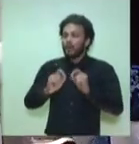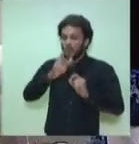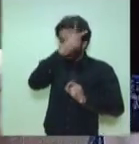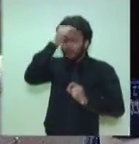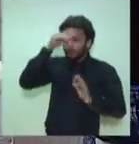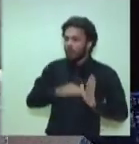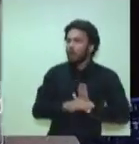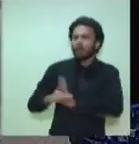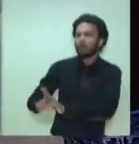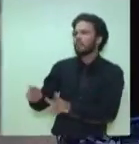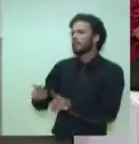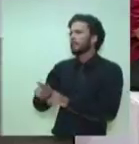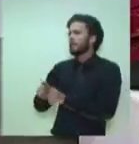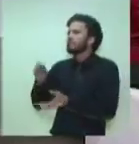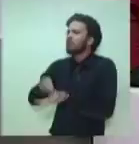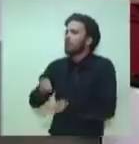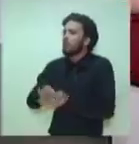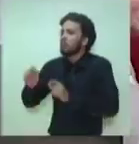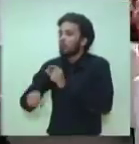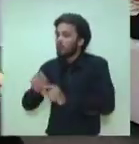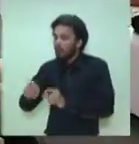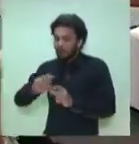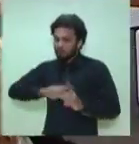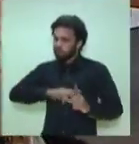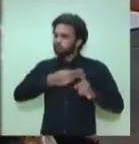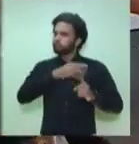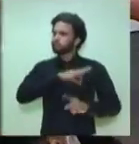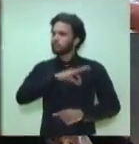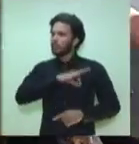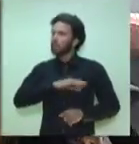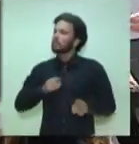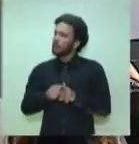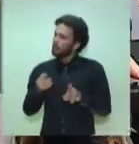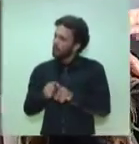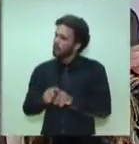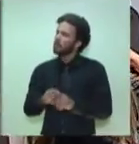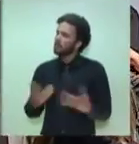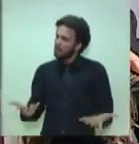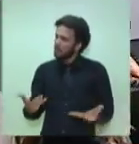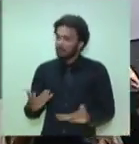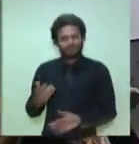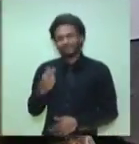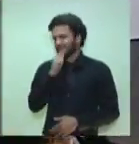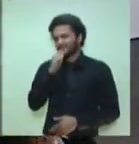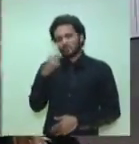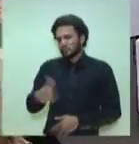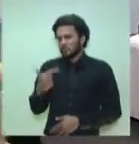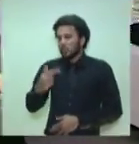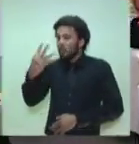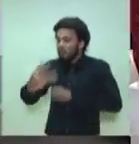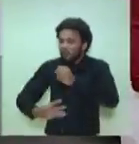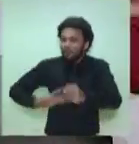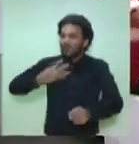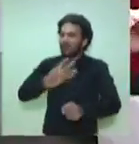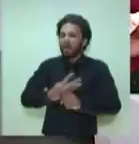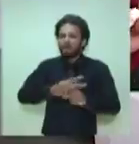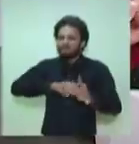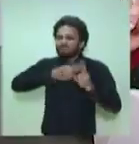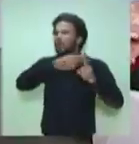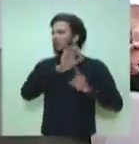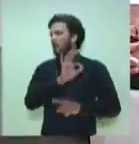Qual é a contrapartida da prefeitura? Fazer a promoção e a progressão funcional dele. Não foi feita. São 4 anos sem